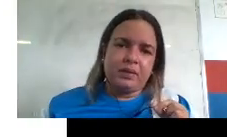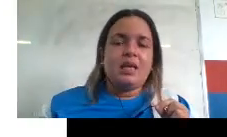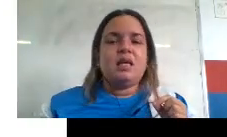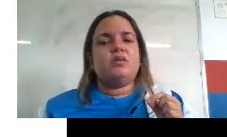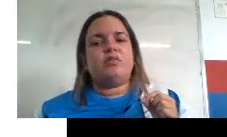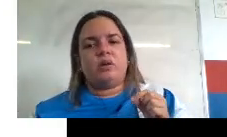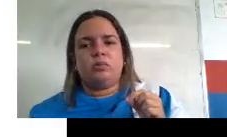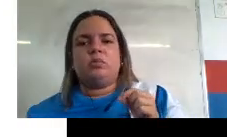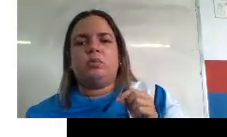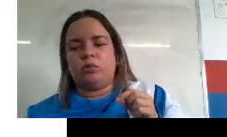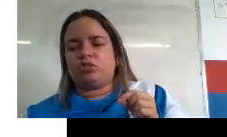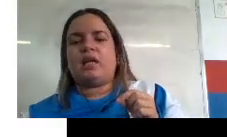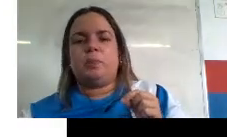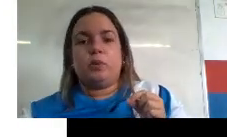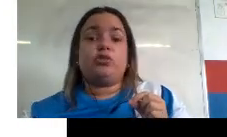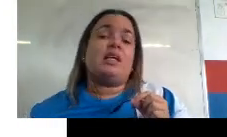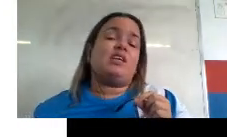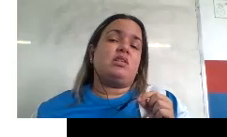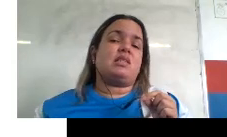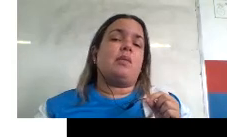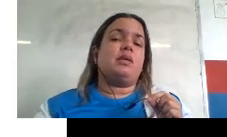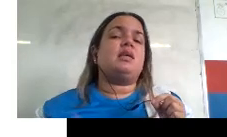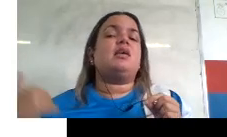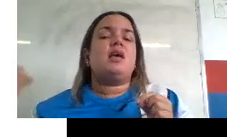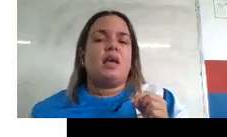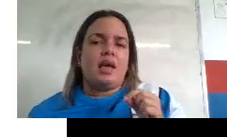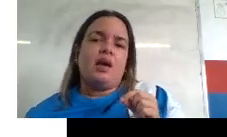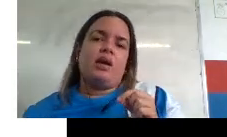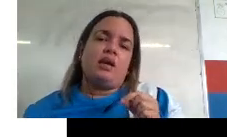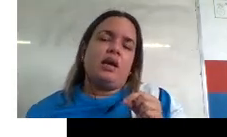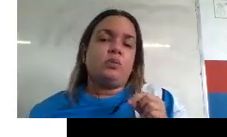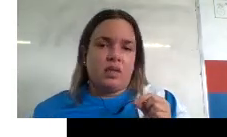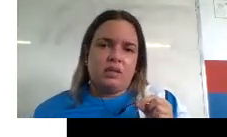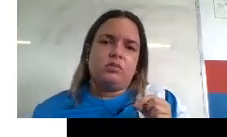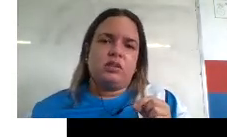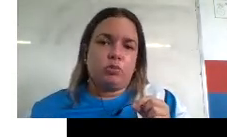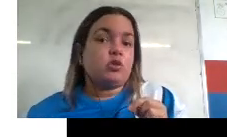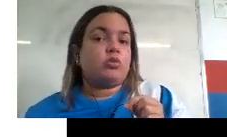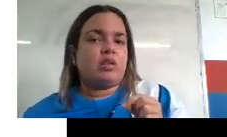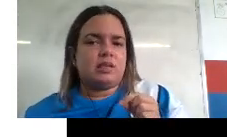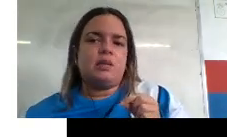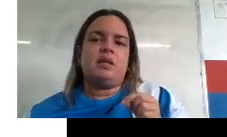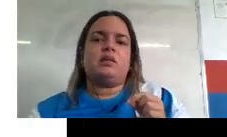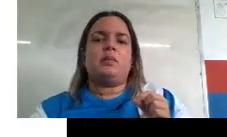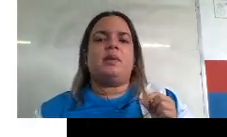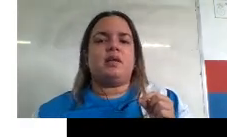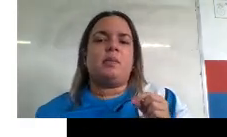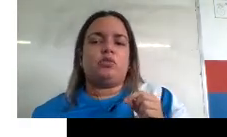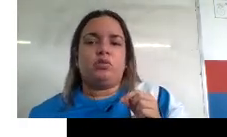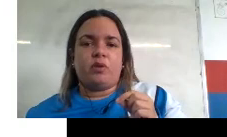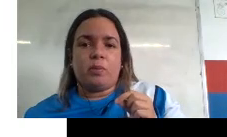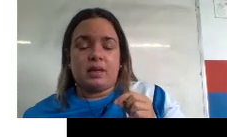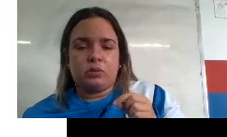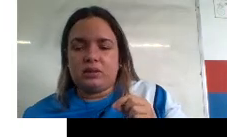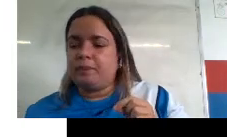controlada. Vão buscar no posto, né, que a gente sabe que é um direito das pessoas receberem também